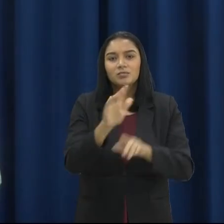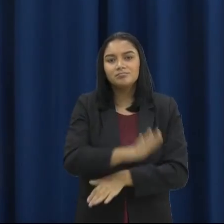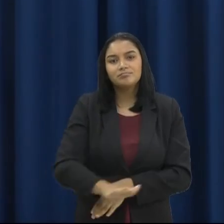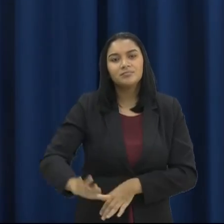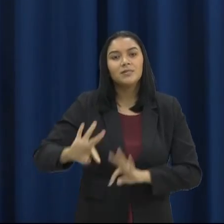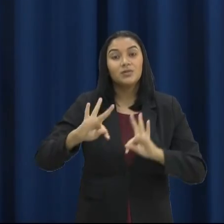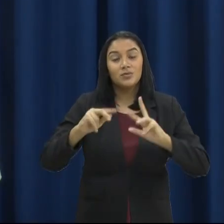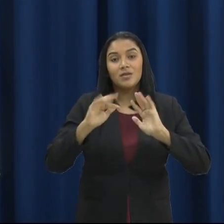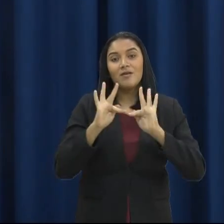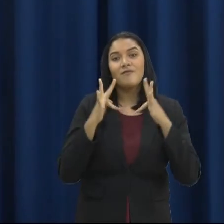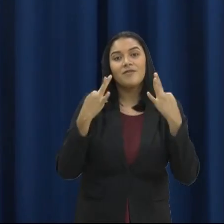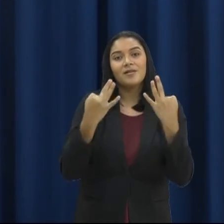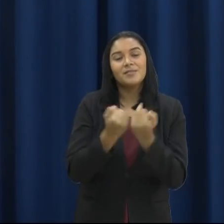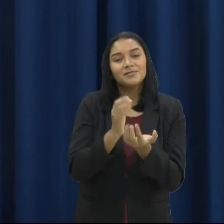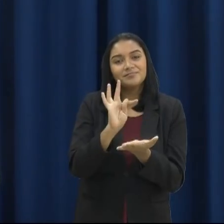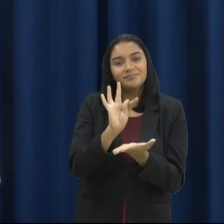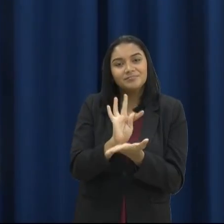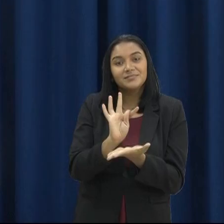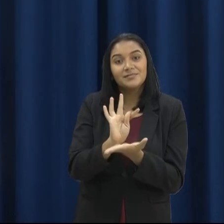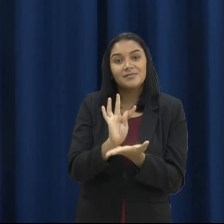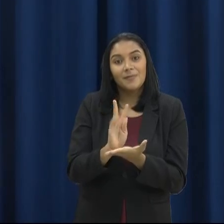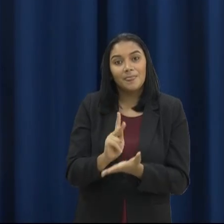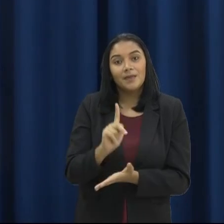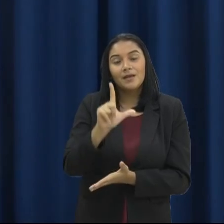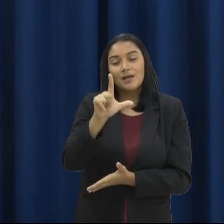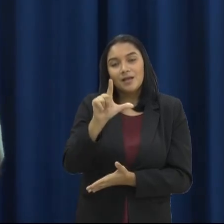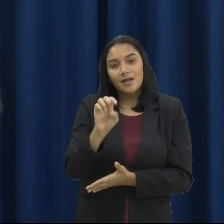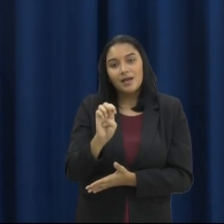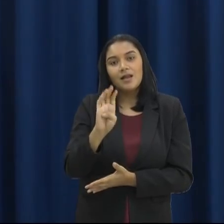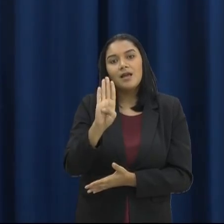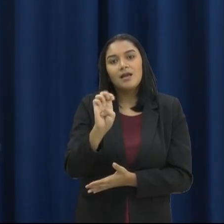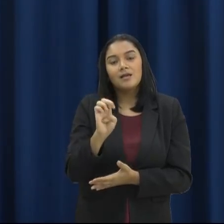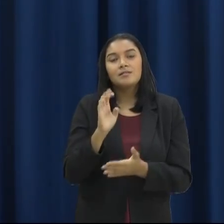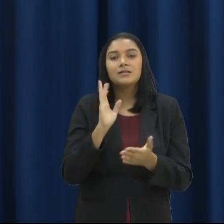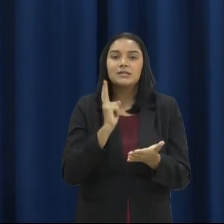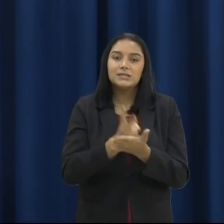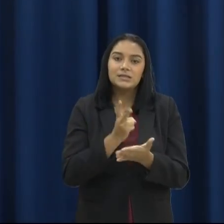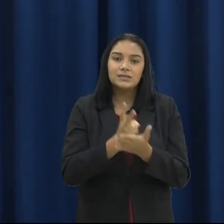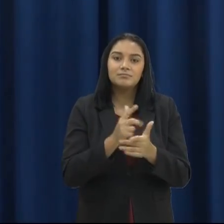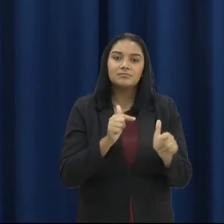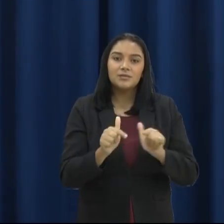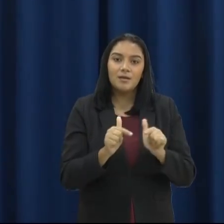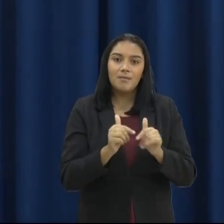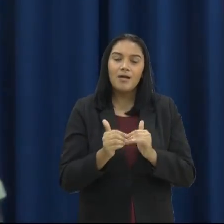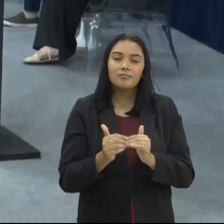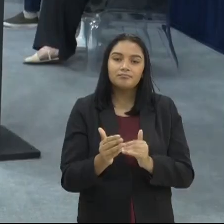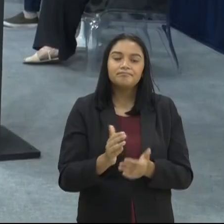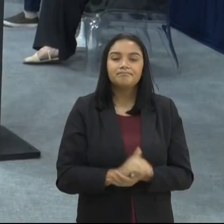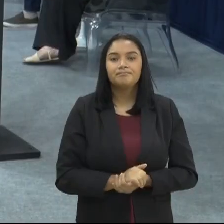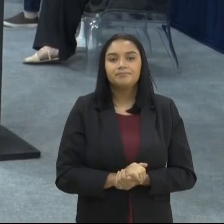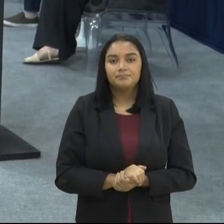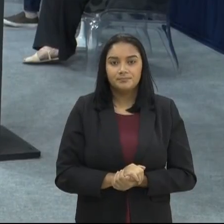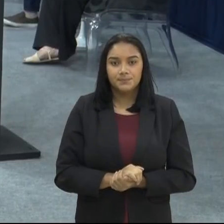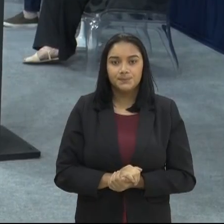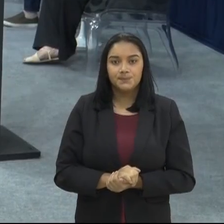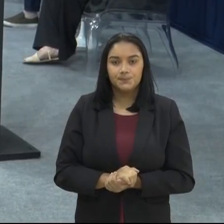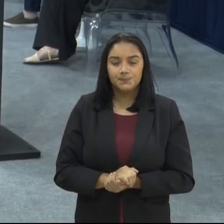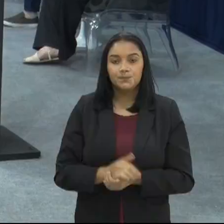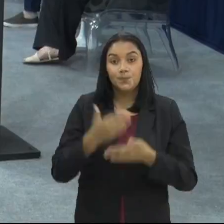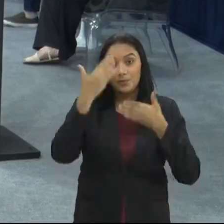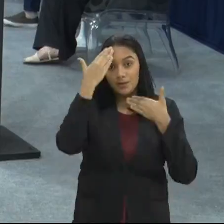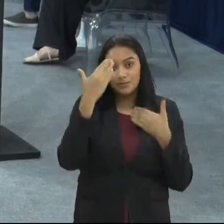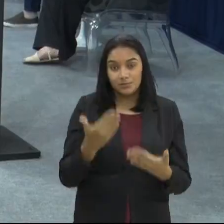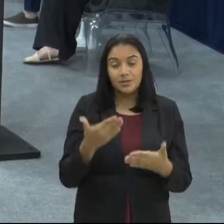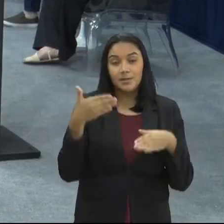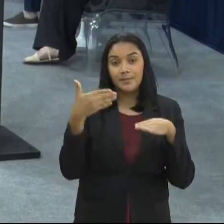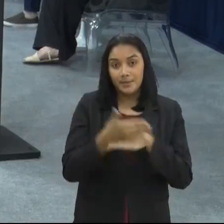das famílias teresinenses. E é assim que o prefeito Kleber vai trabalhar, sempre seguindo em frente. Ei, candidato Kleber Montezuma, muito obrigado